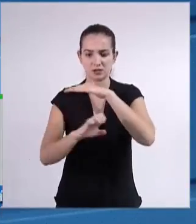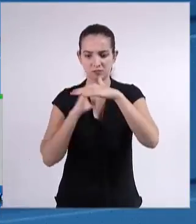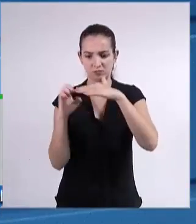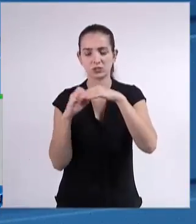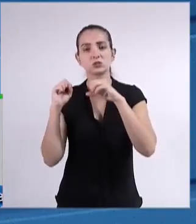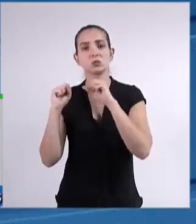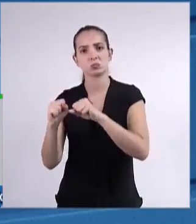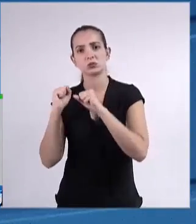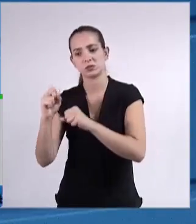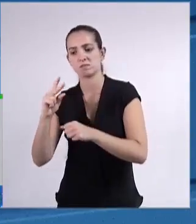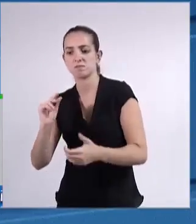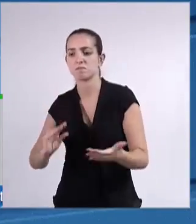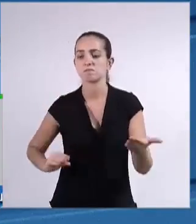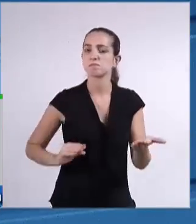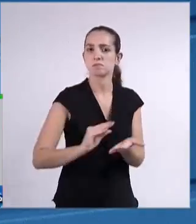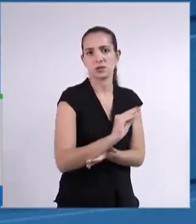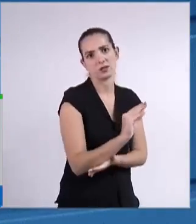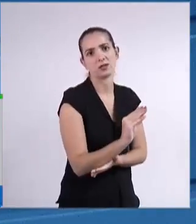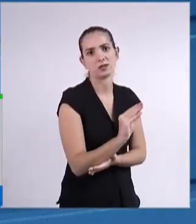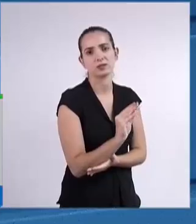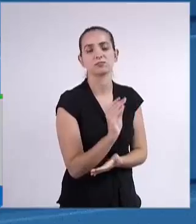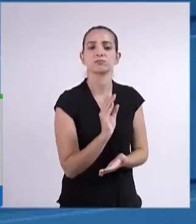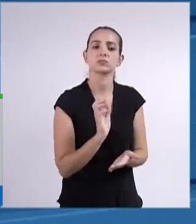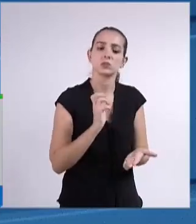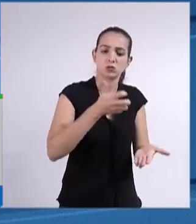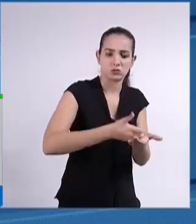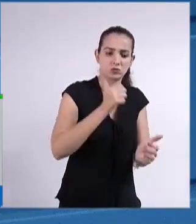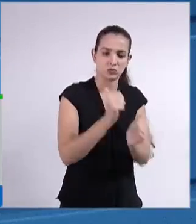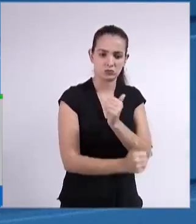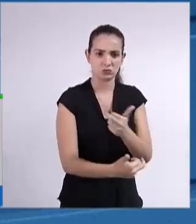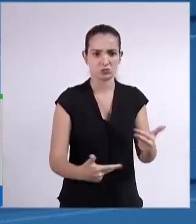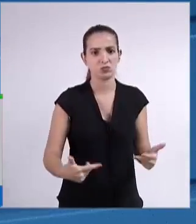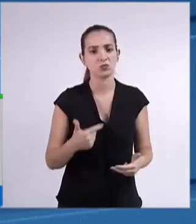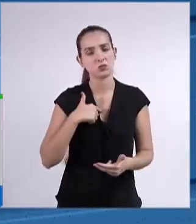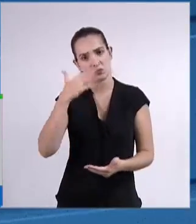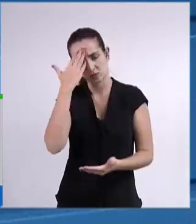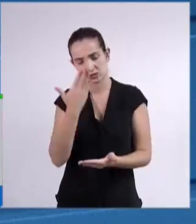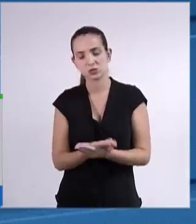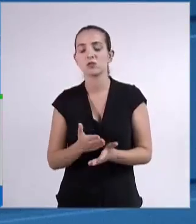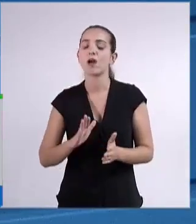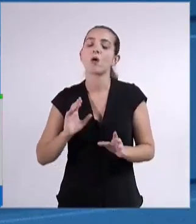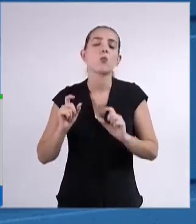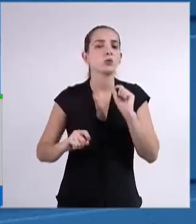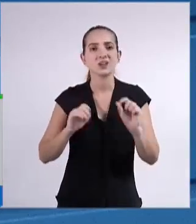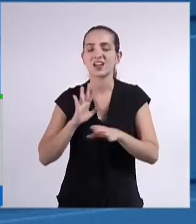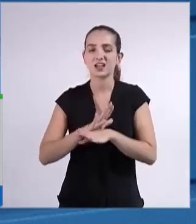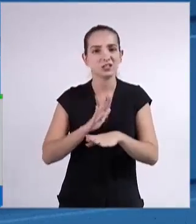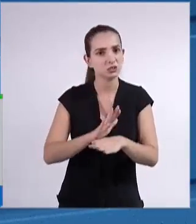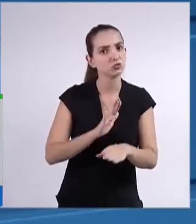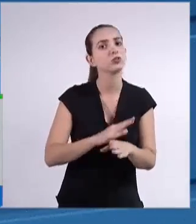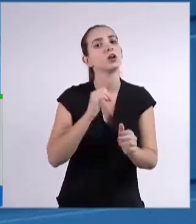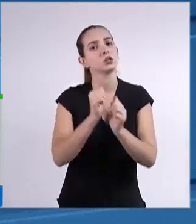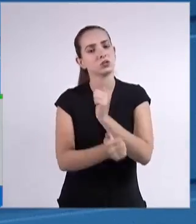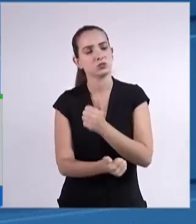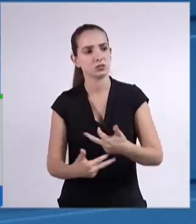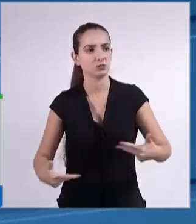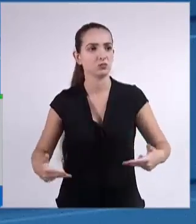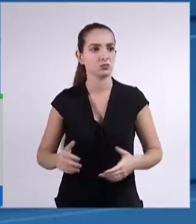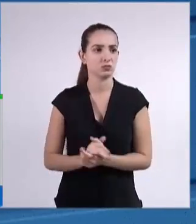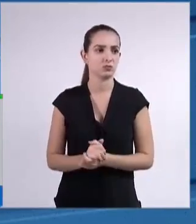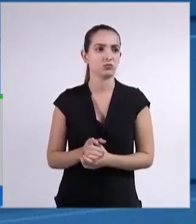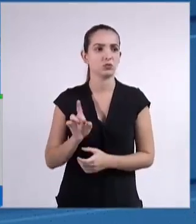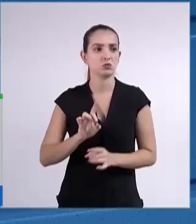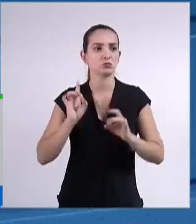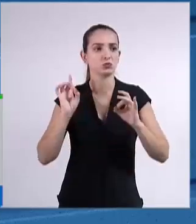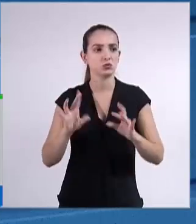em forma de patrocínio. Creio que será a redenção do desporto e do paradesporto, que não é apenas para o